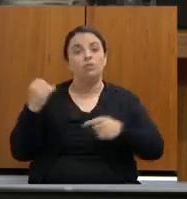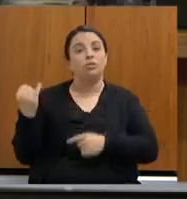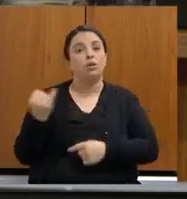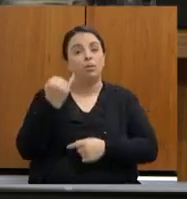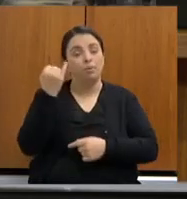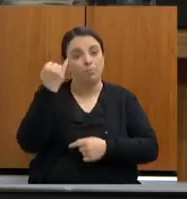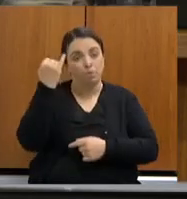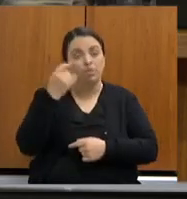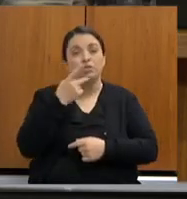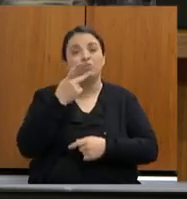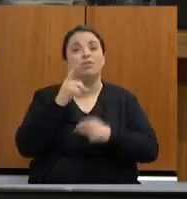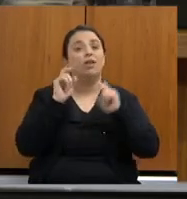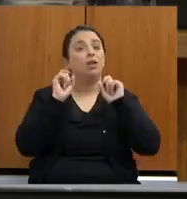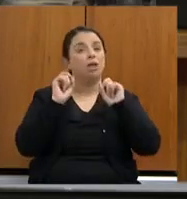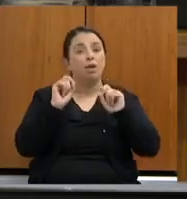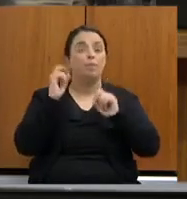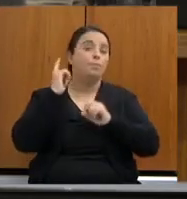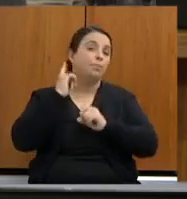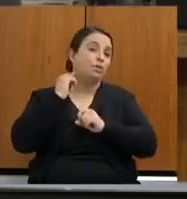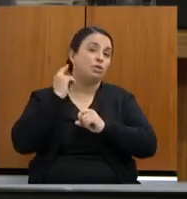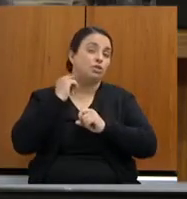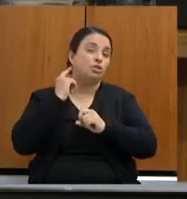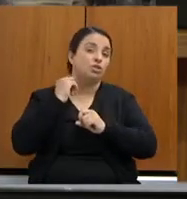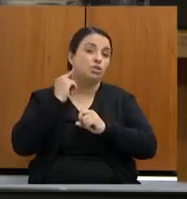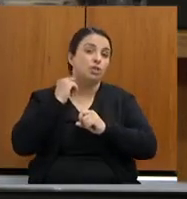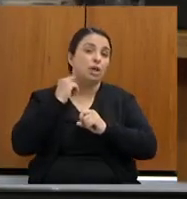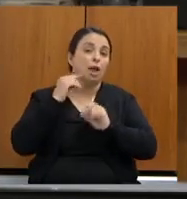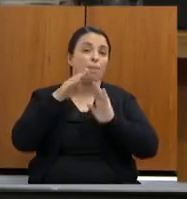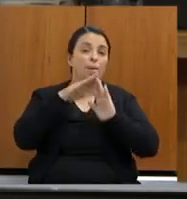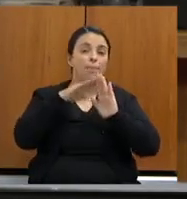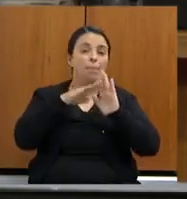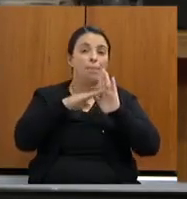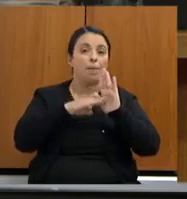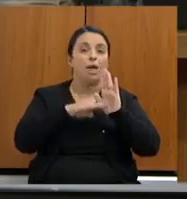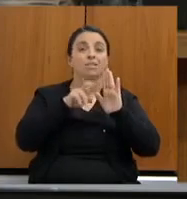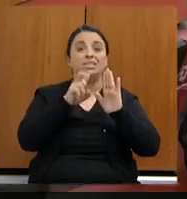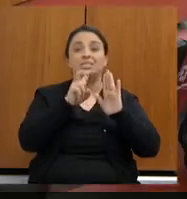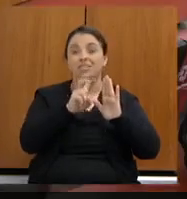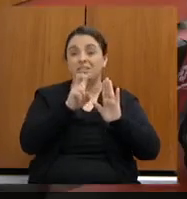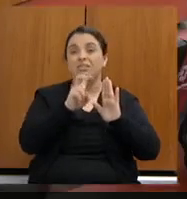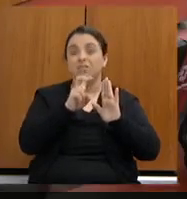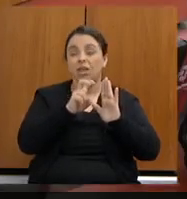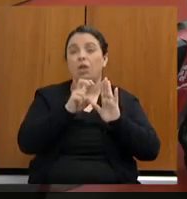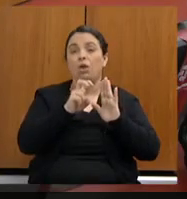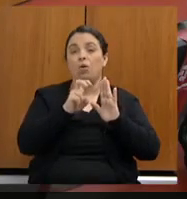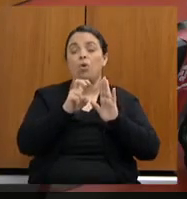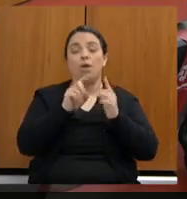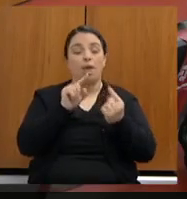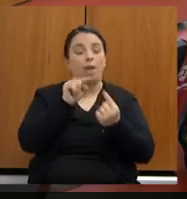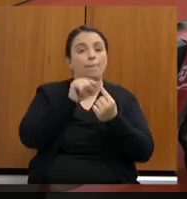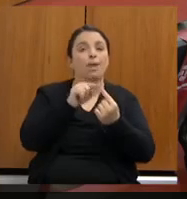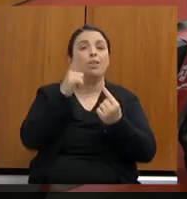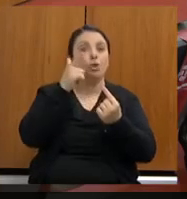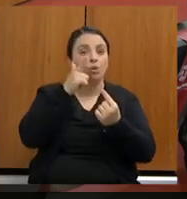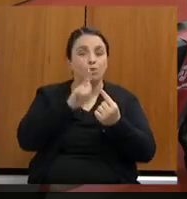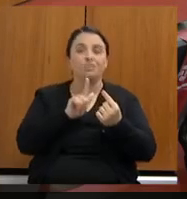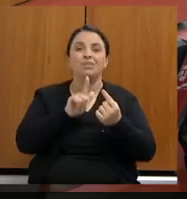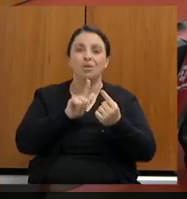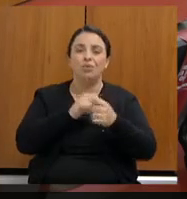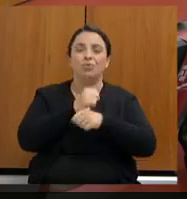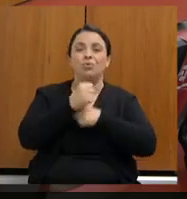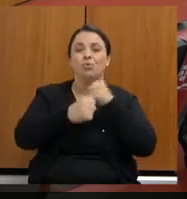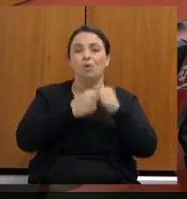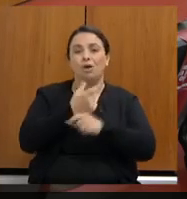que Minas Gerais foi um dos cinco estados que alcançaram a meta estabelecida para 2020 com